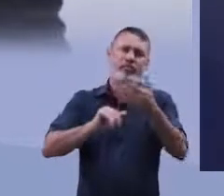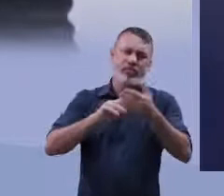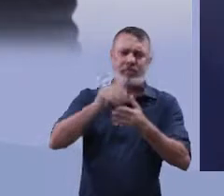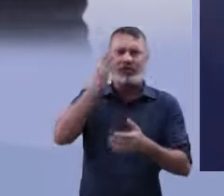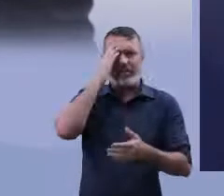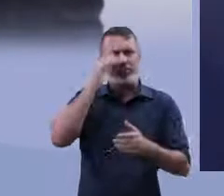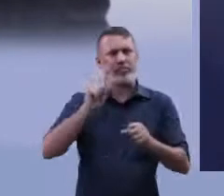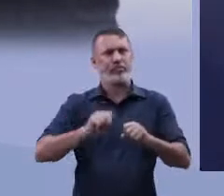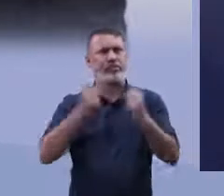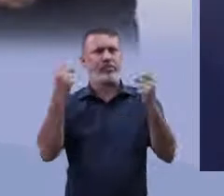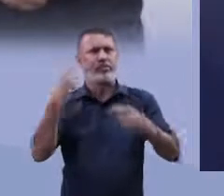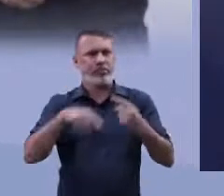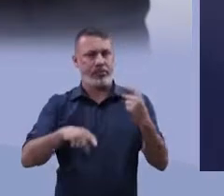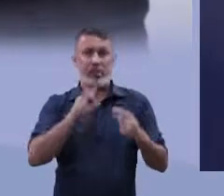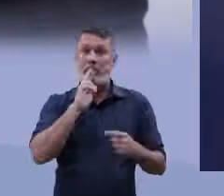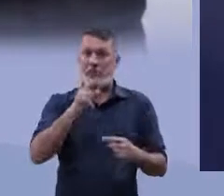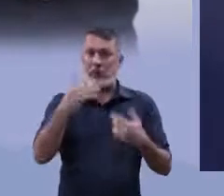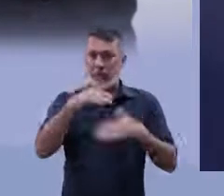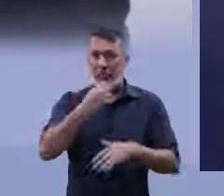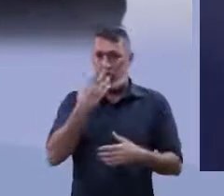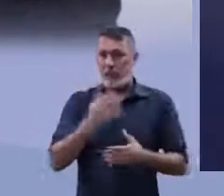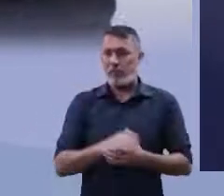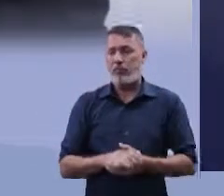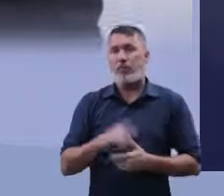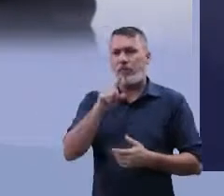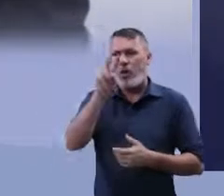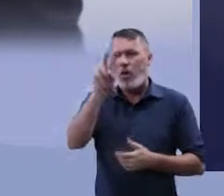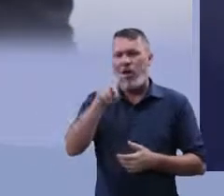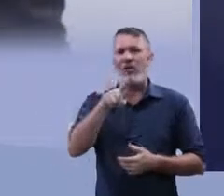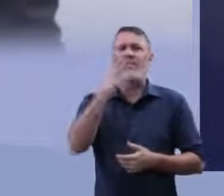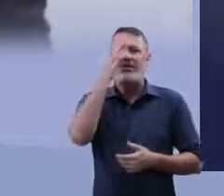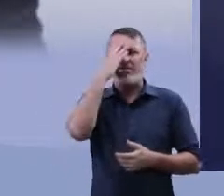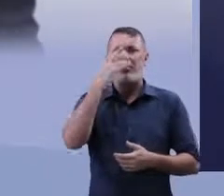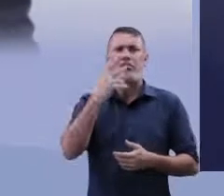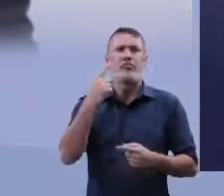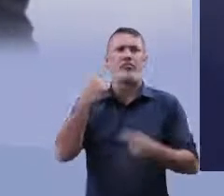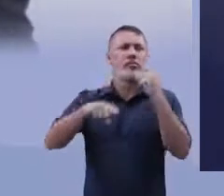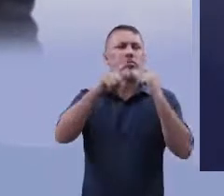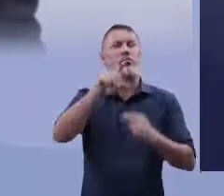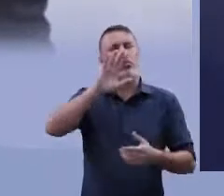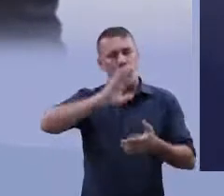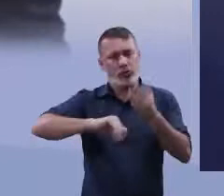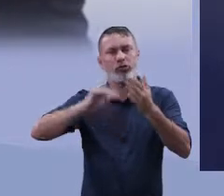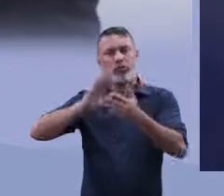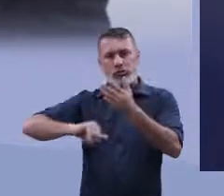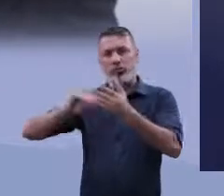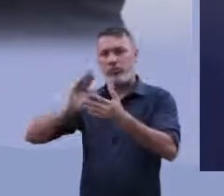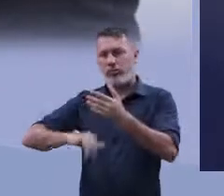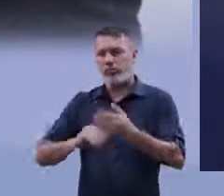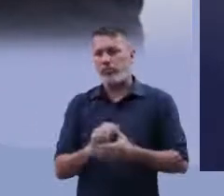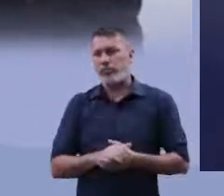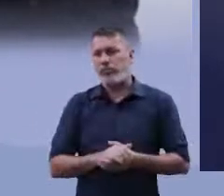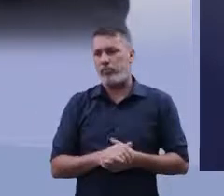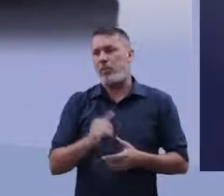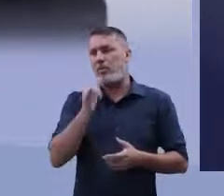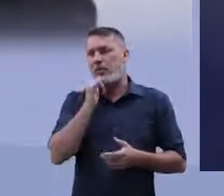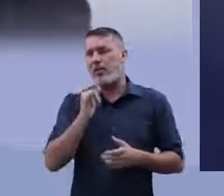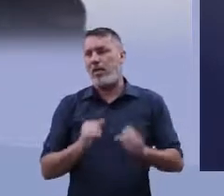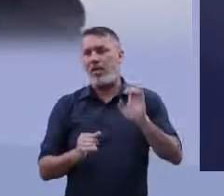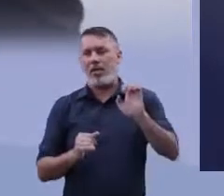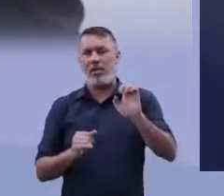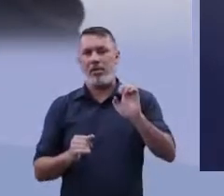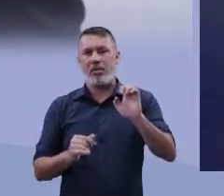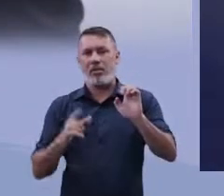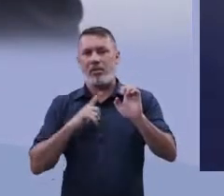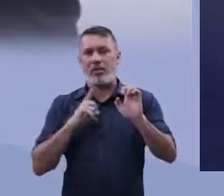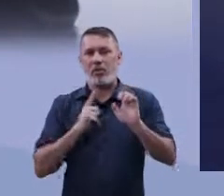uma das dicas para você mandar bem na sua prova lá. Então, elimina aquelas que você de cara já percebe que não é. Então, aí ó, a